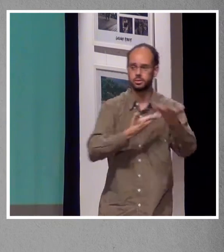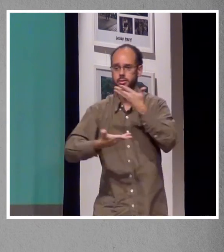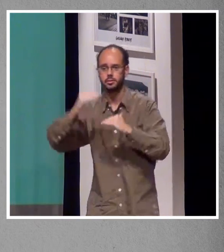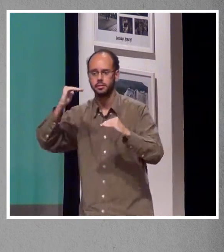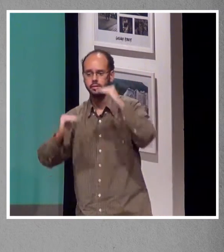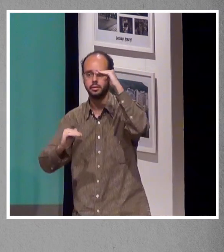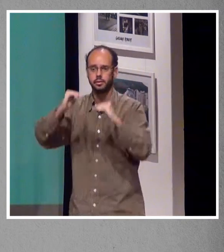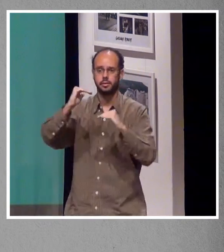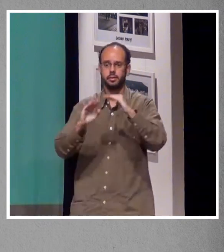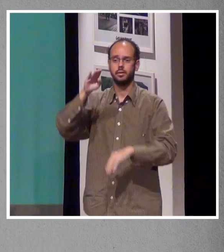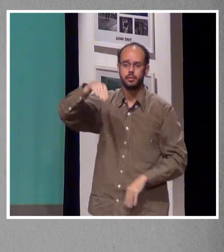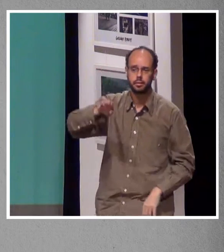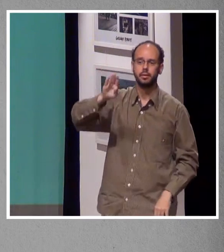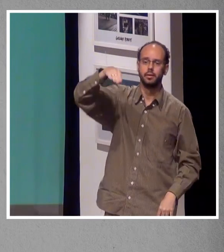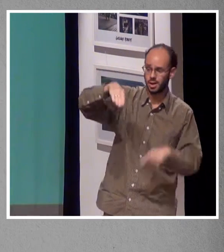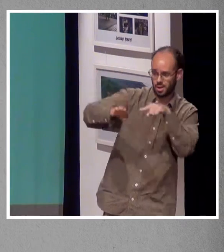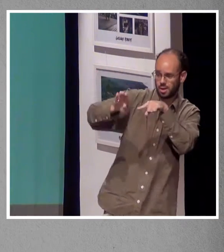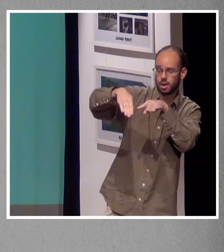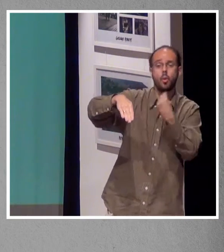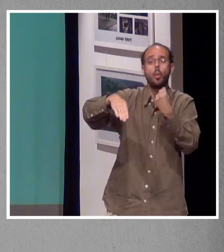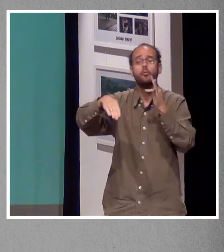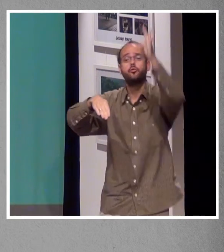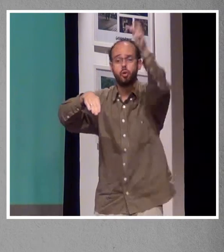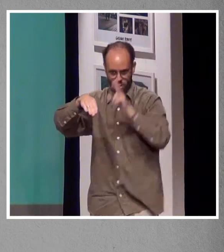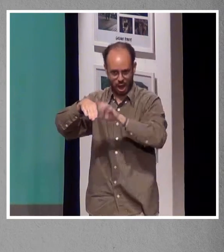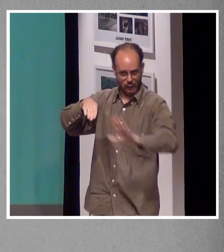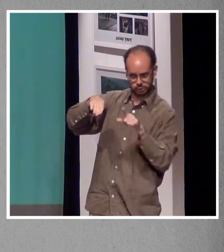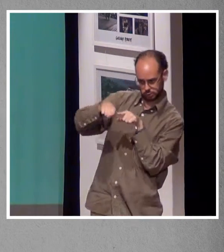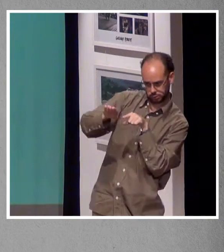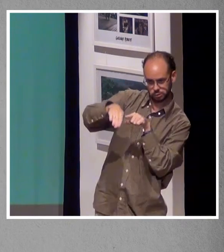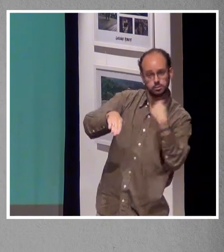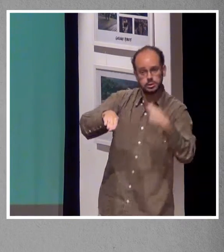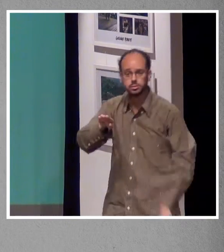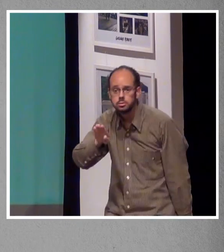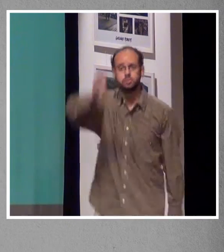uma certa variação, né, uma nuance,